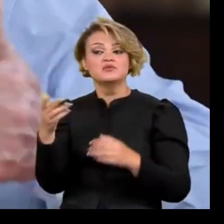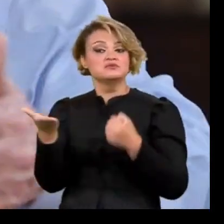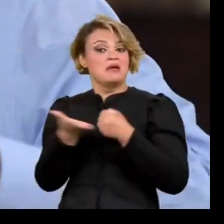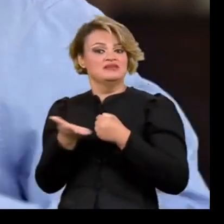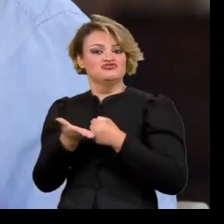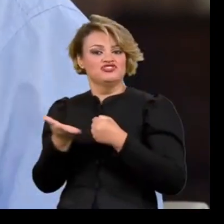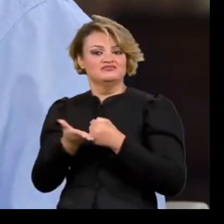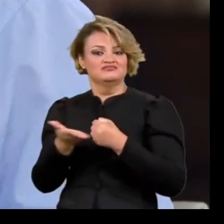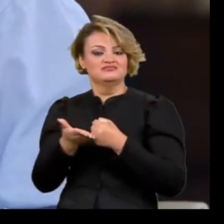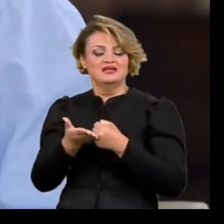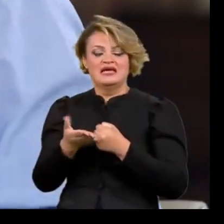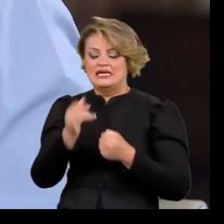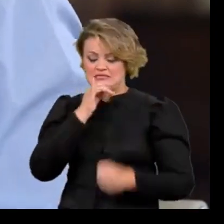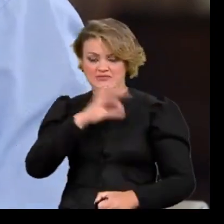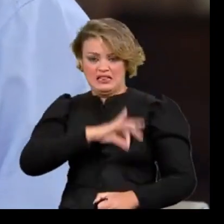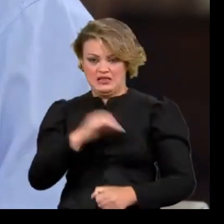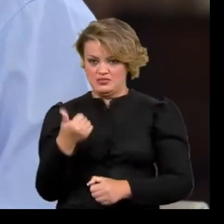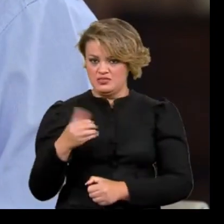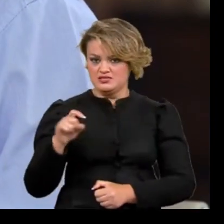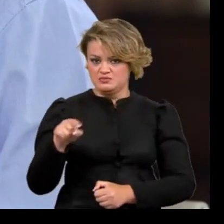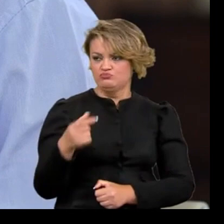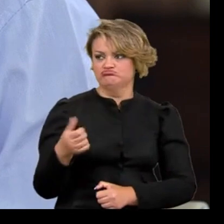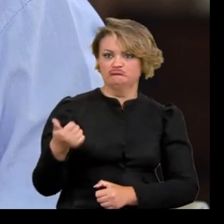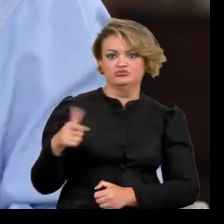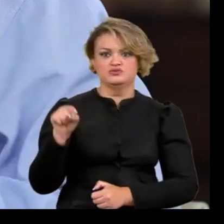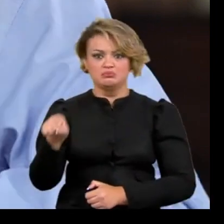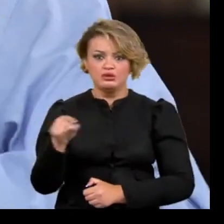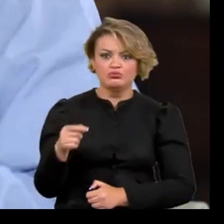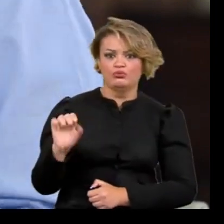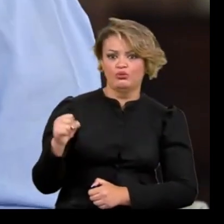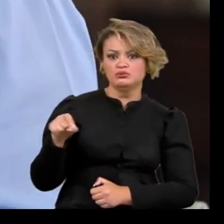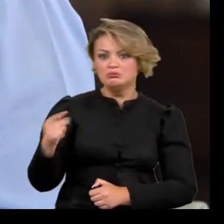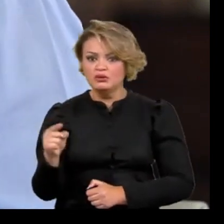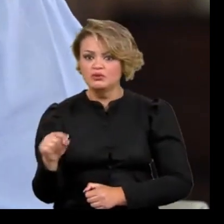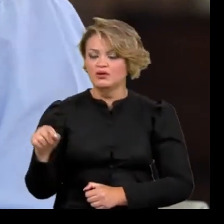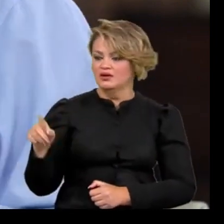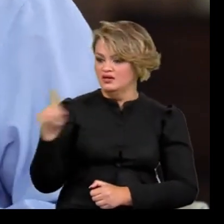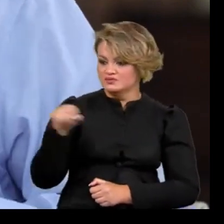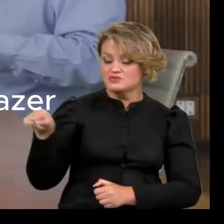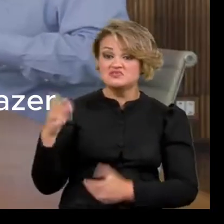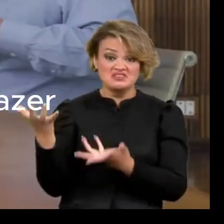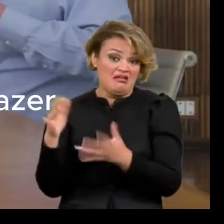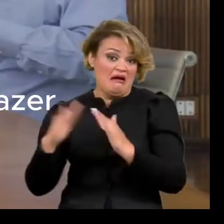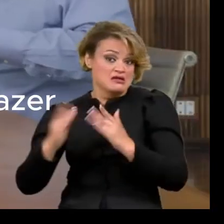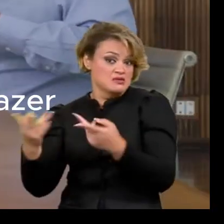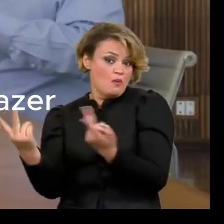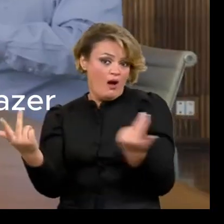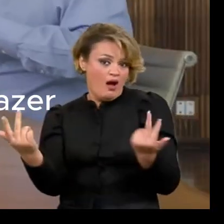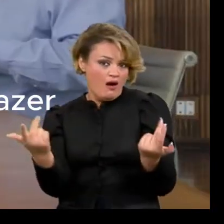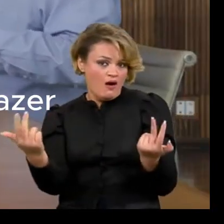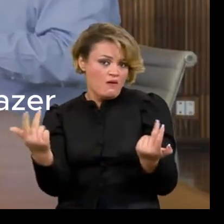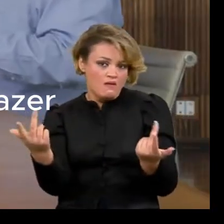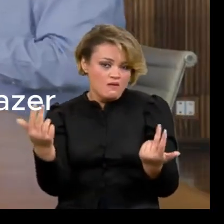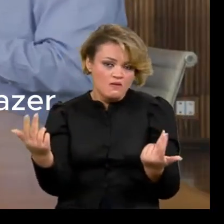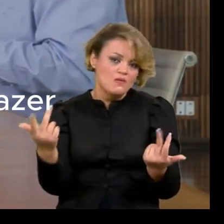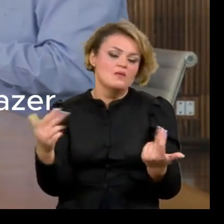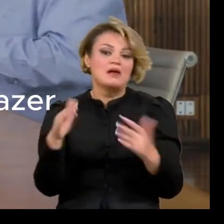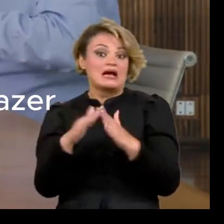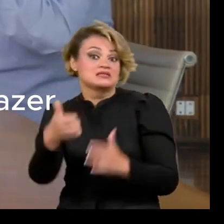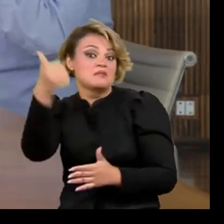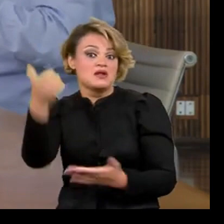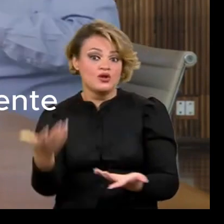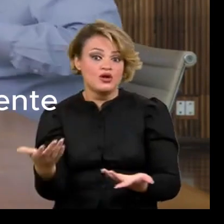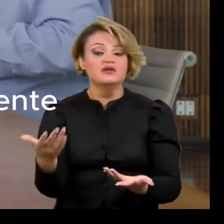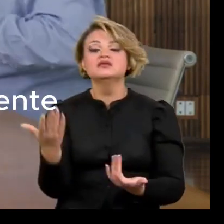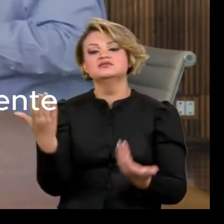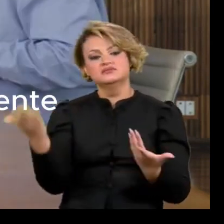r$ 8000 esse cara também quer ter uma casa e esse cara quer ter uma casa melhor então nós vamos ter que ter capacidade de